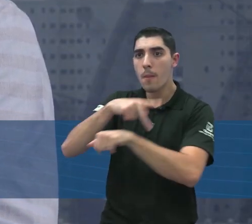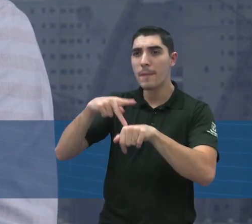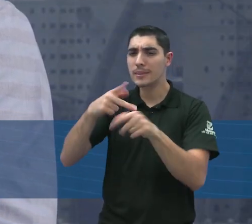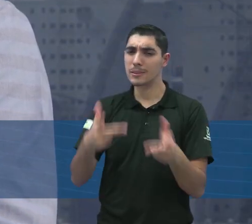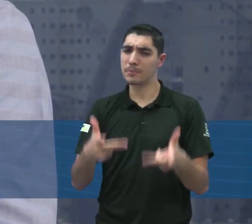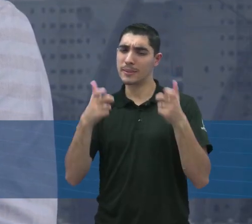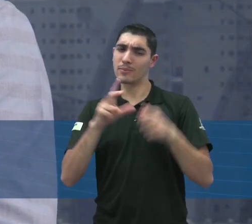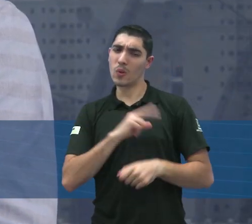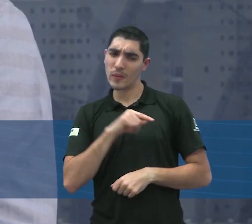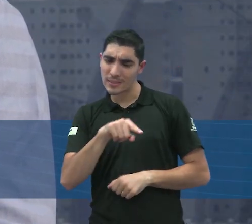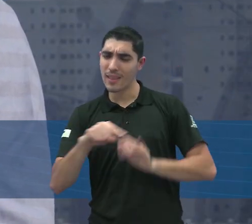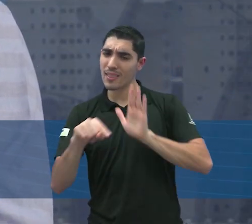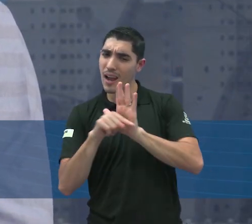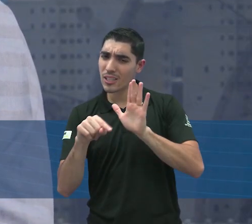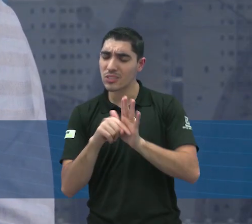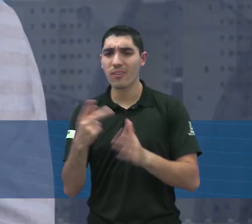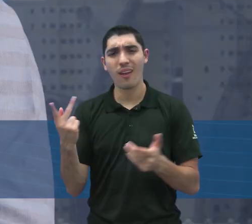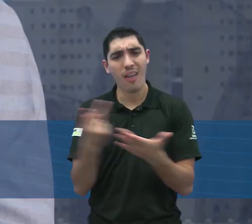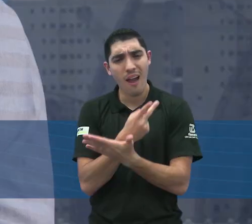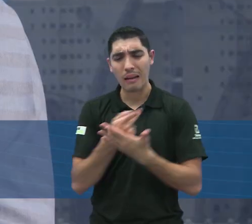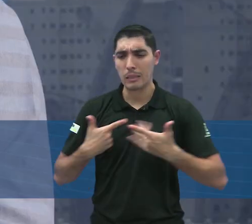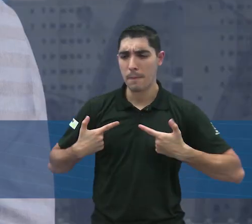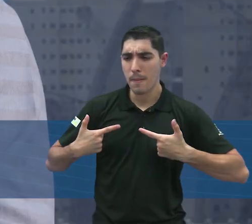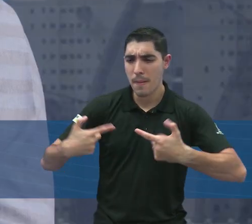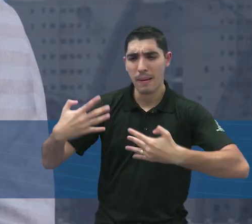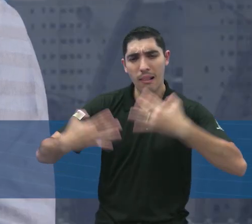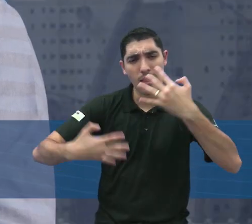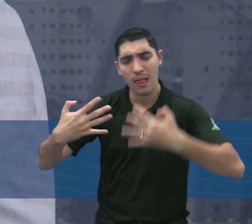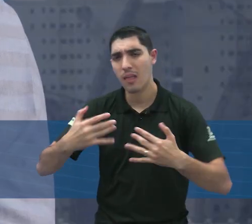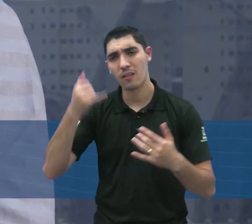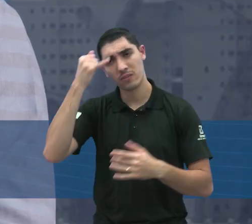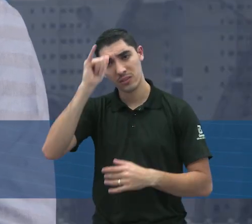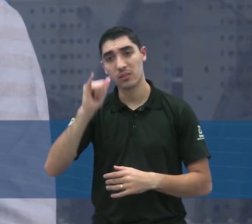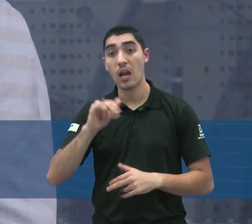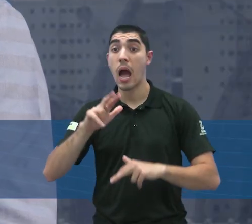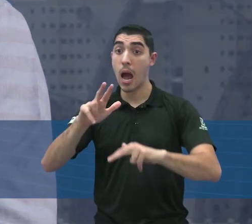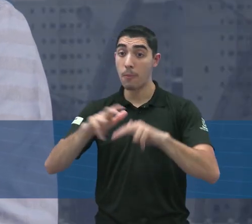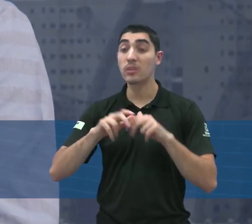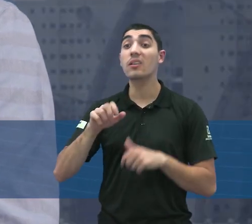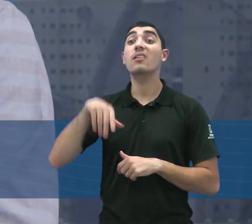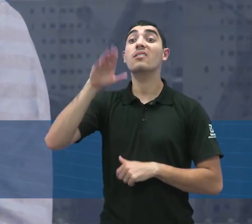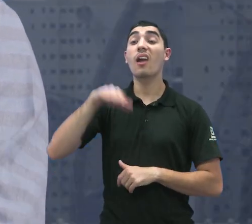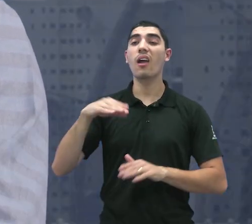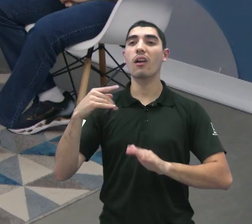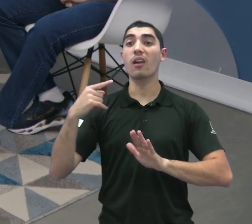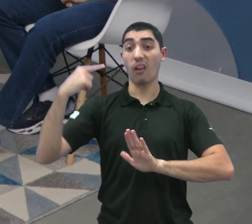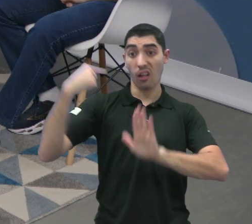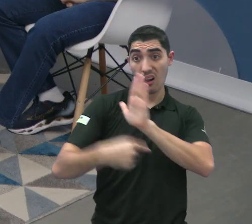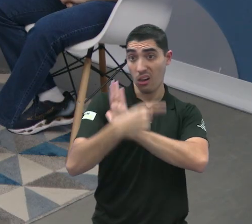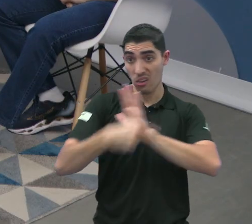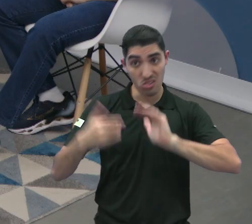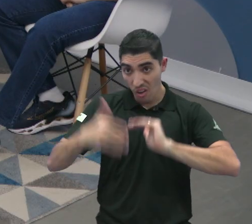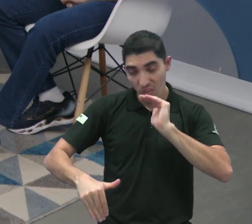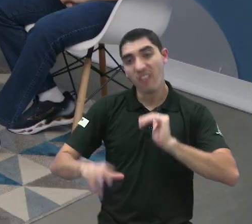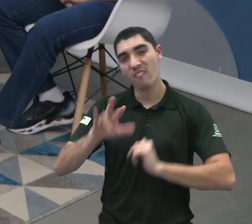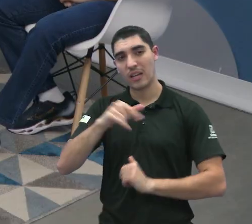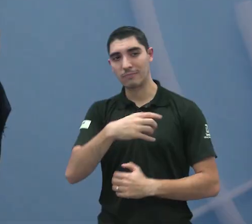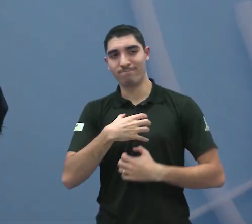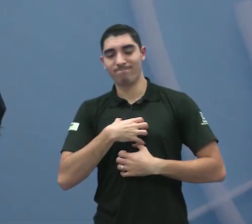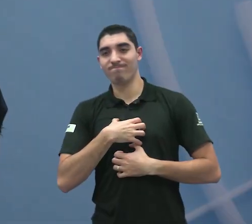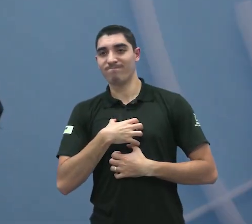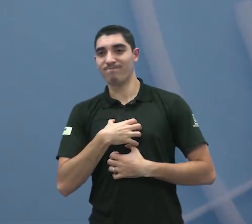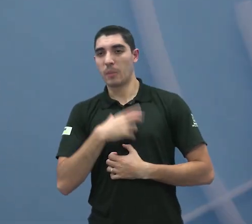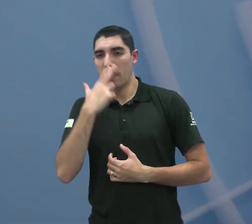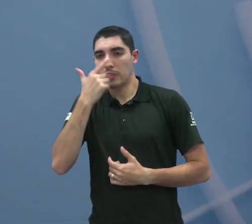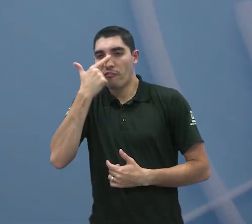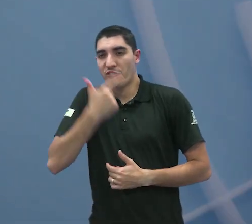negativa, e olhando a situação de maneira bastante negativa, dizer, vai ficar feio quem se posicionar contra. E, professor, a